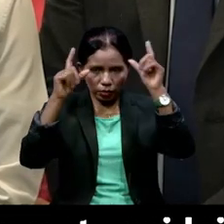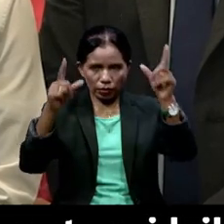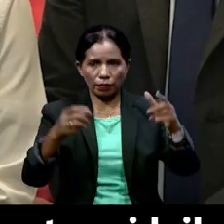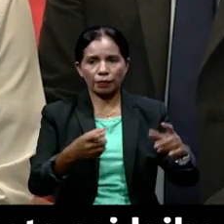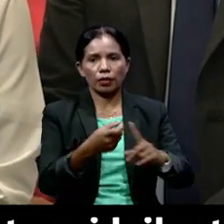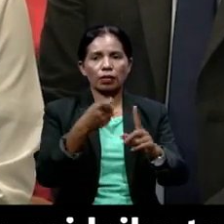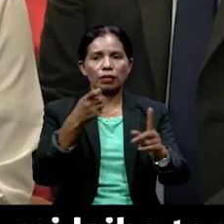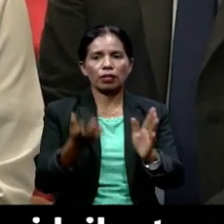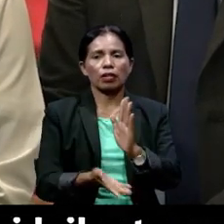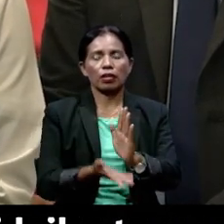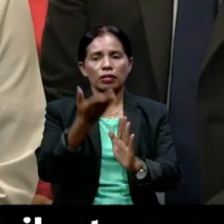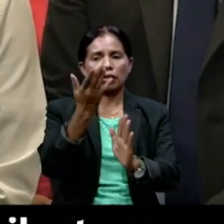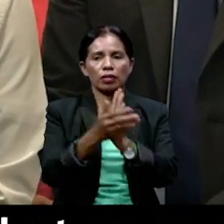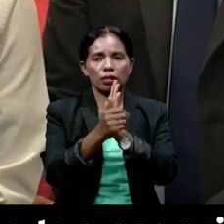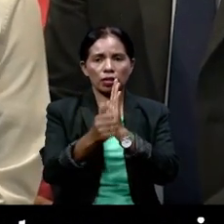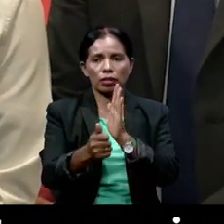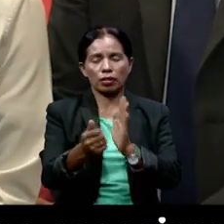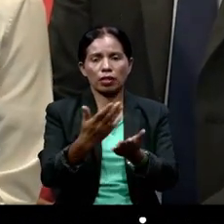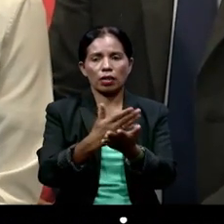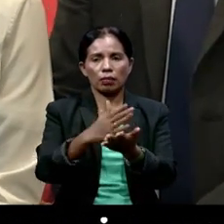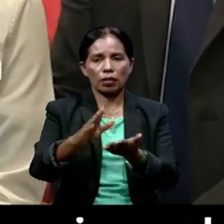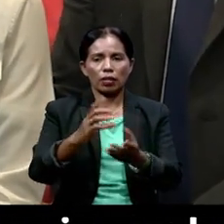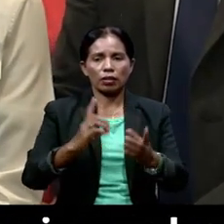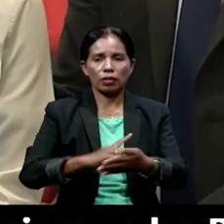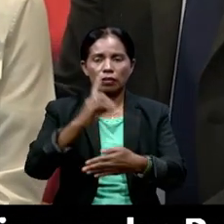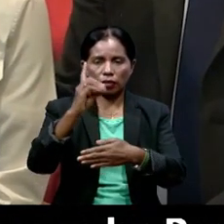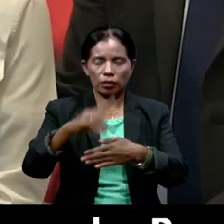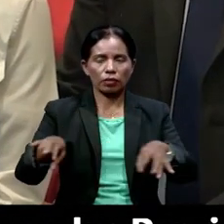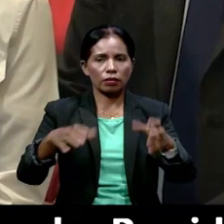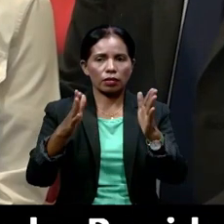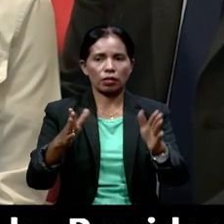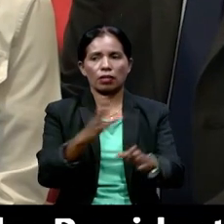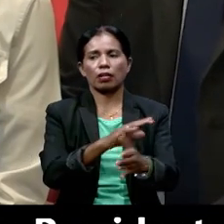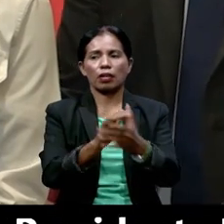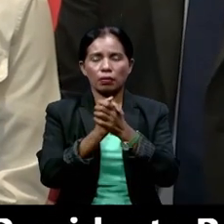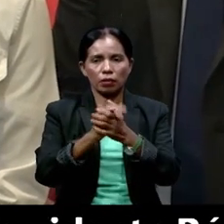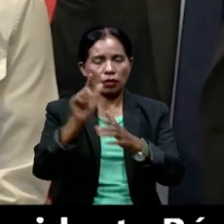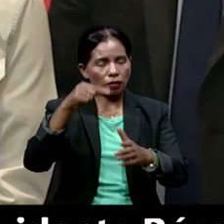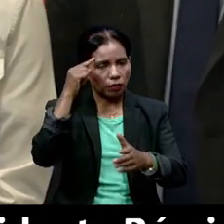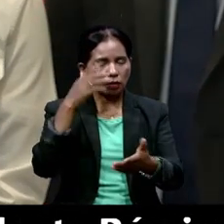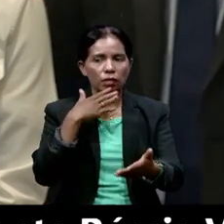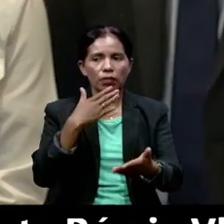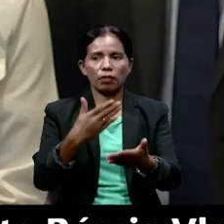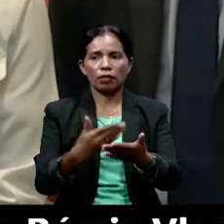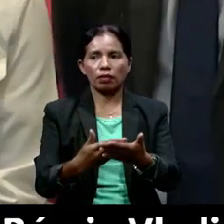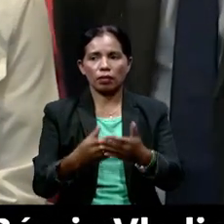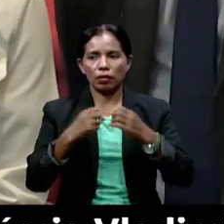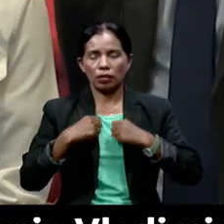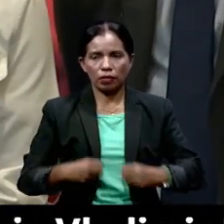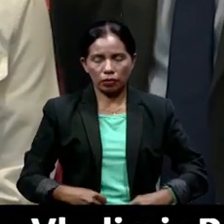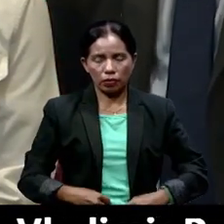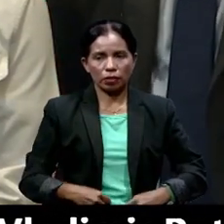lihusi hasai kapasidade humano abelar desenvolvimento força trabalho no hametin governação no sustentabilidade Saudi nian.